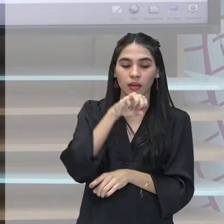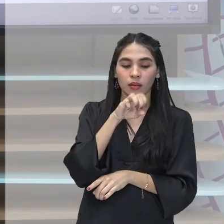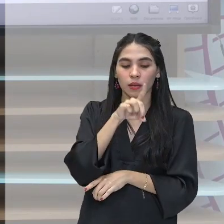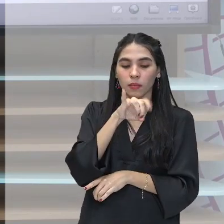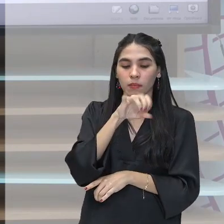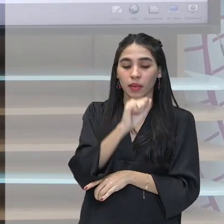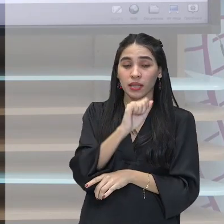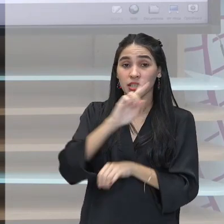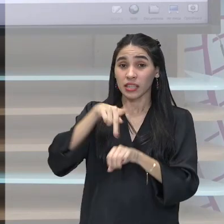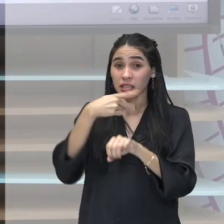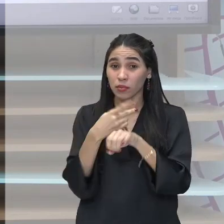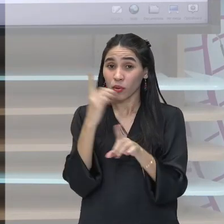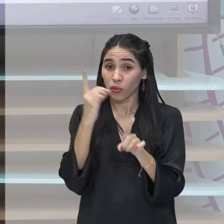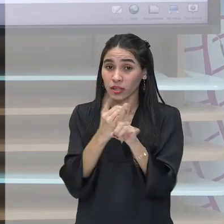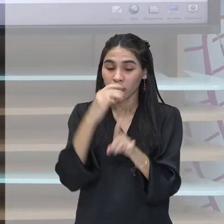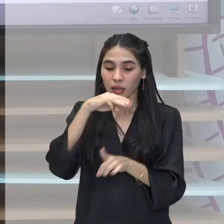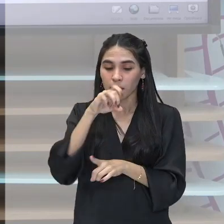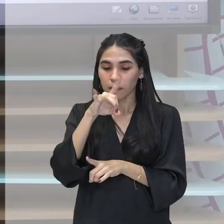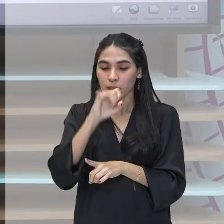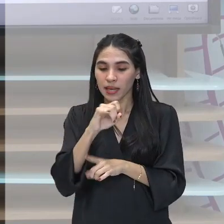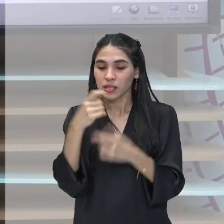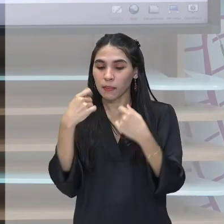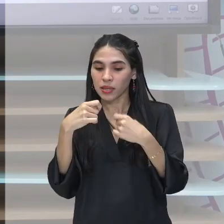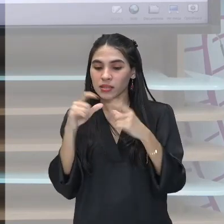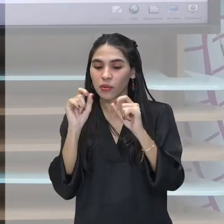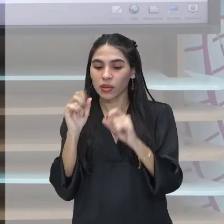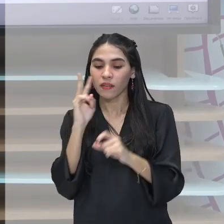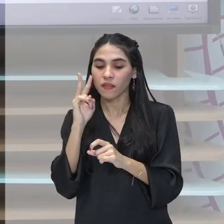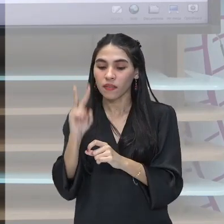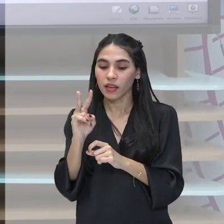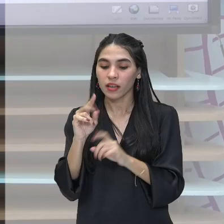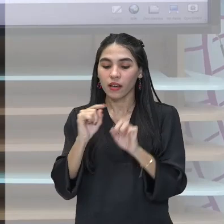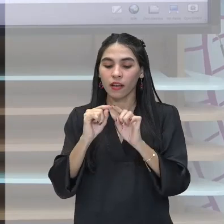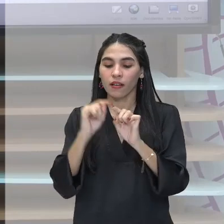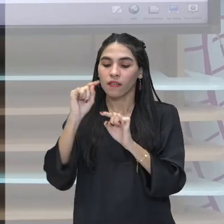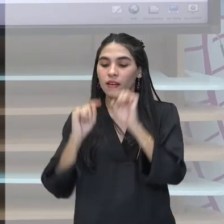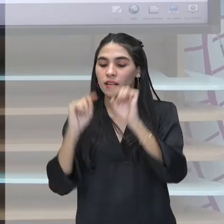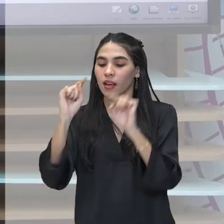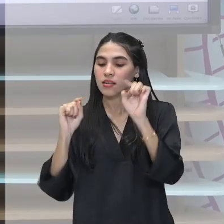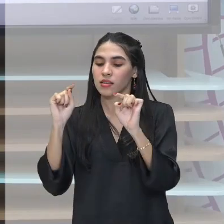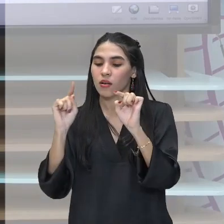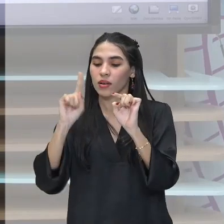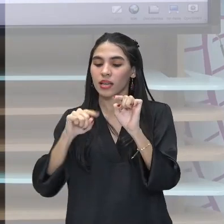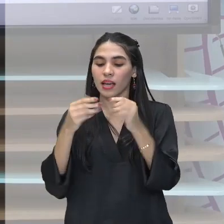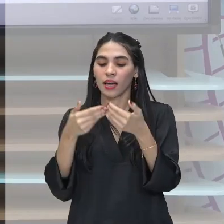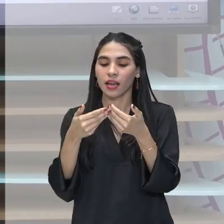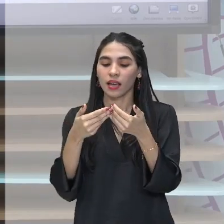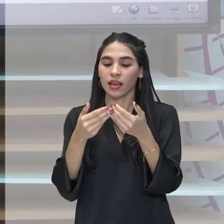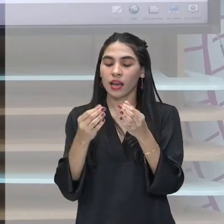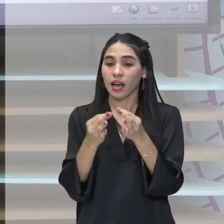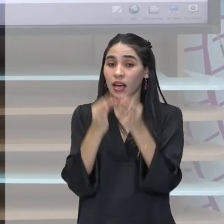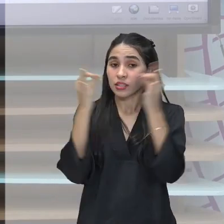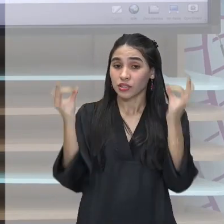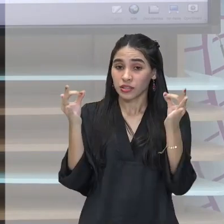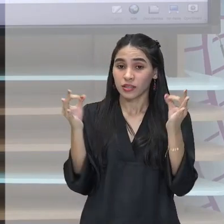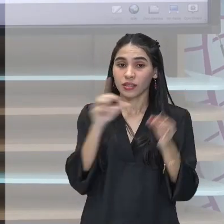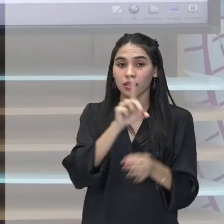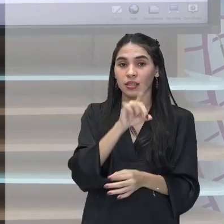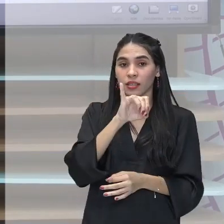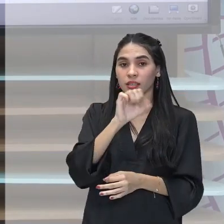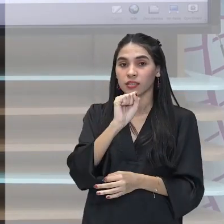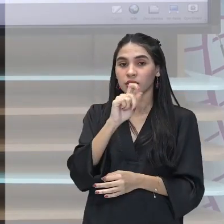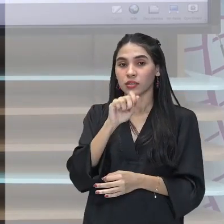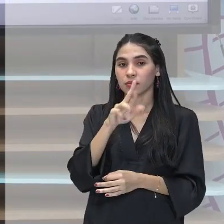que nós determinarmos a média, nós vamos ver a variação, que é a dispersão. E depois é que nós